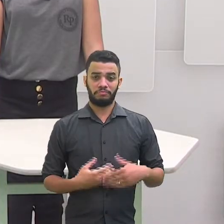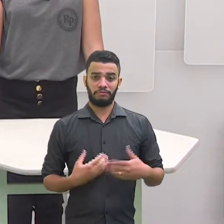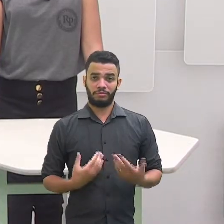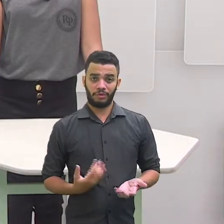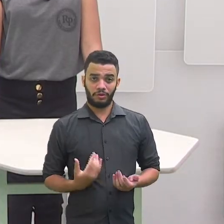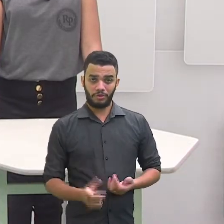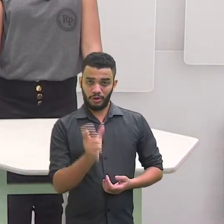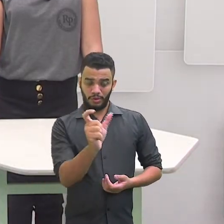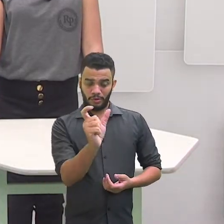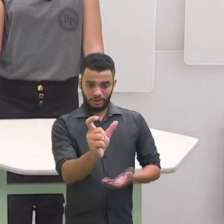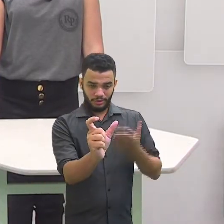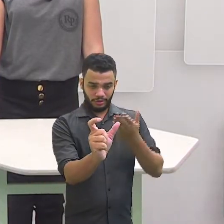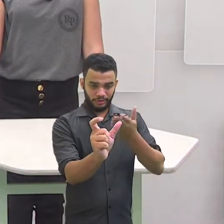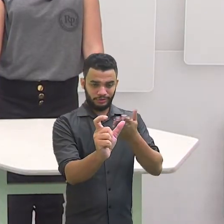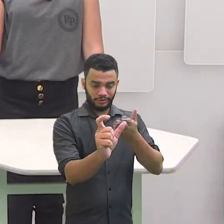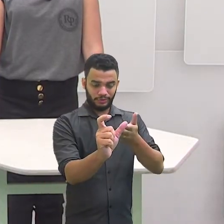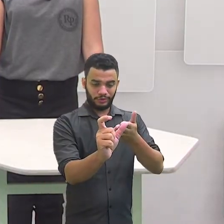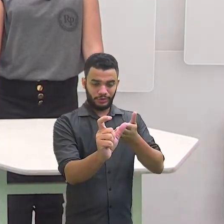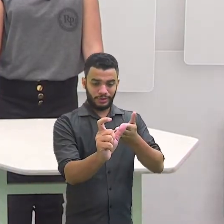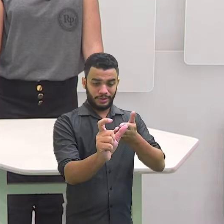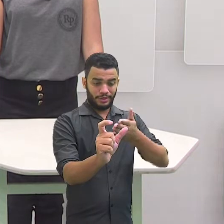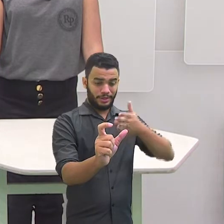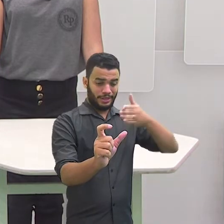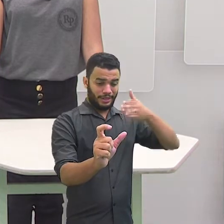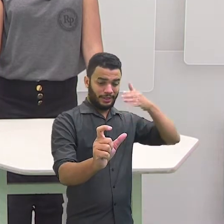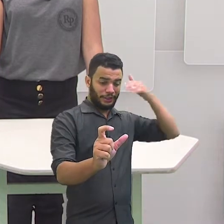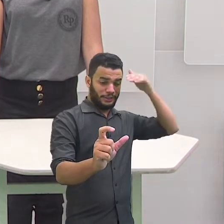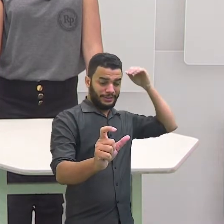a sua palavra está...